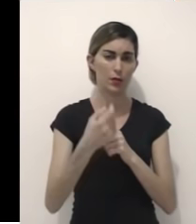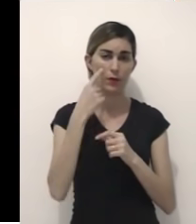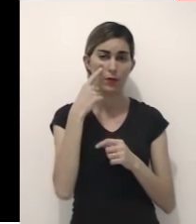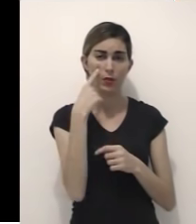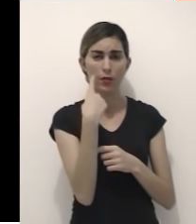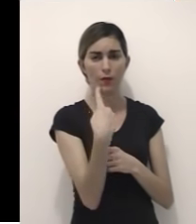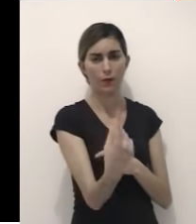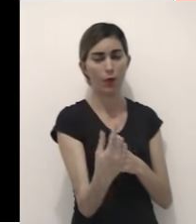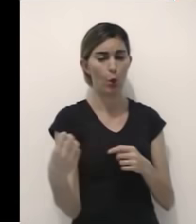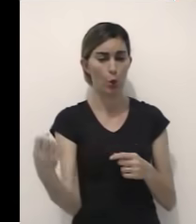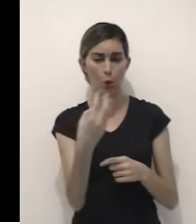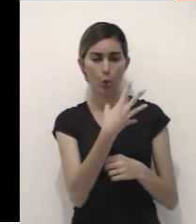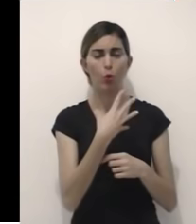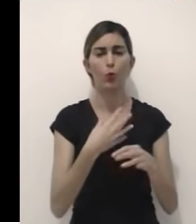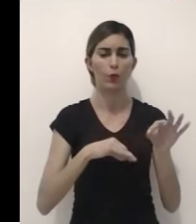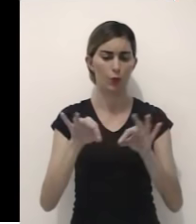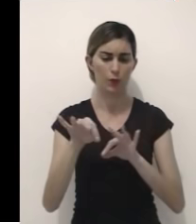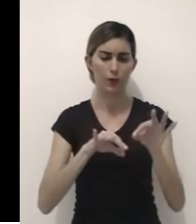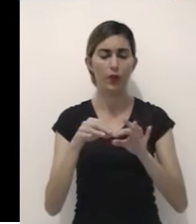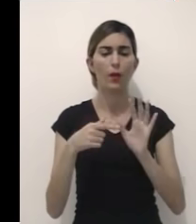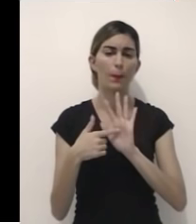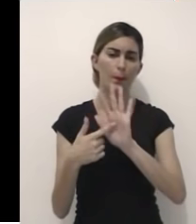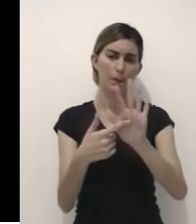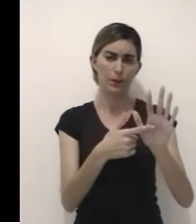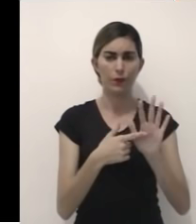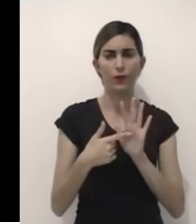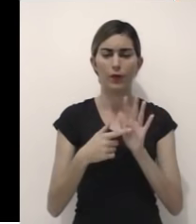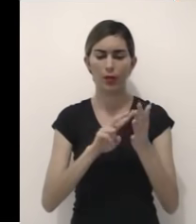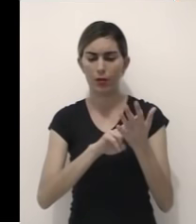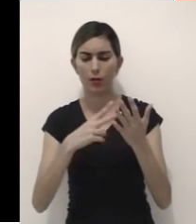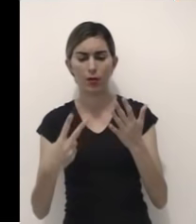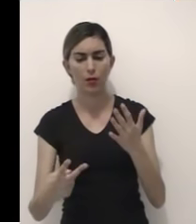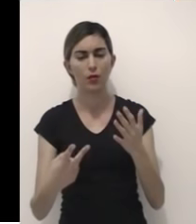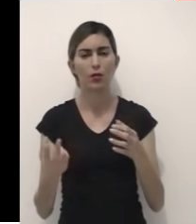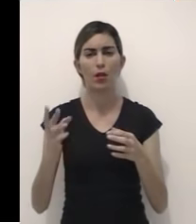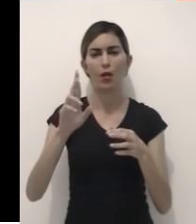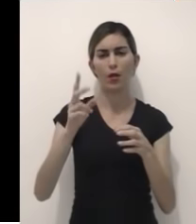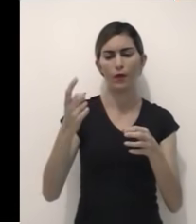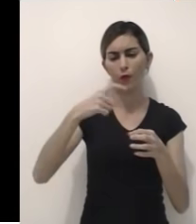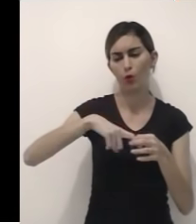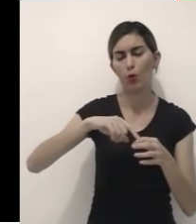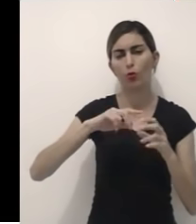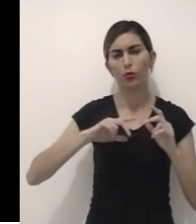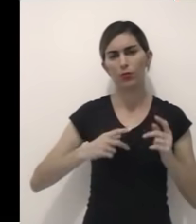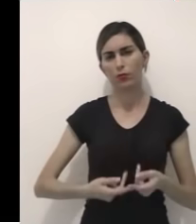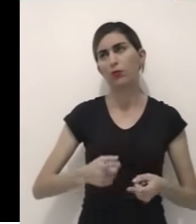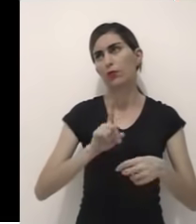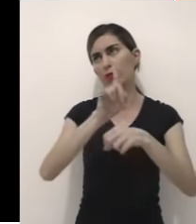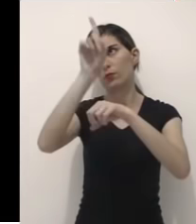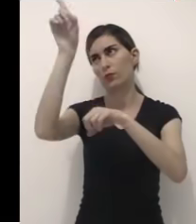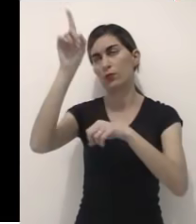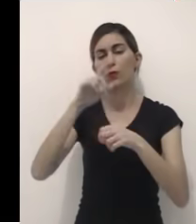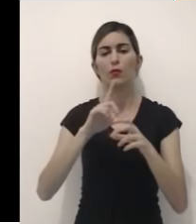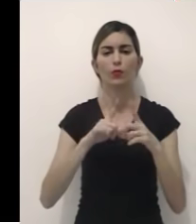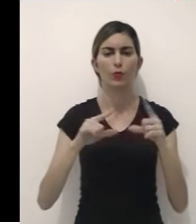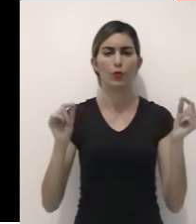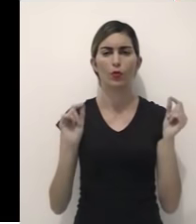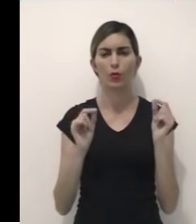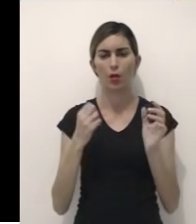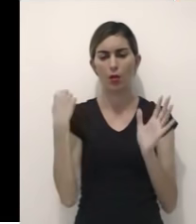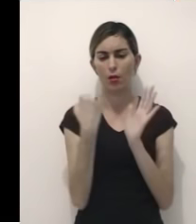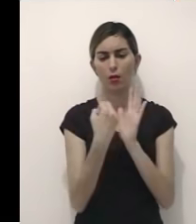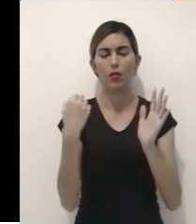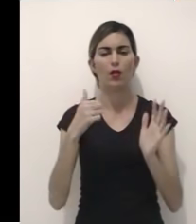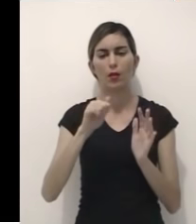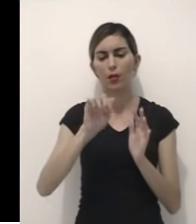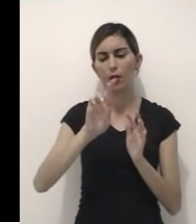www.nasa.gov/speciales/Artemis. Lá você vai ver esse logotipo aí que vai indicar na tradução aí o retorno humano à Lua.